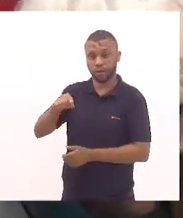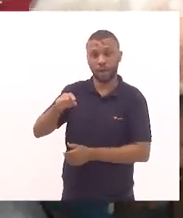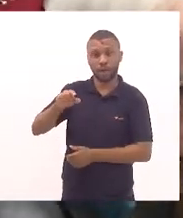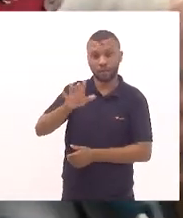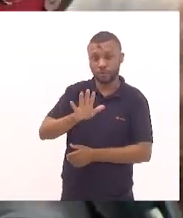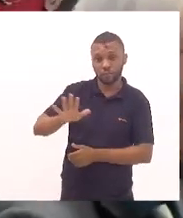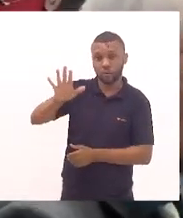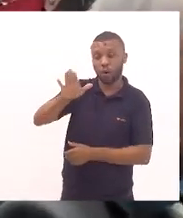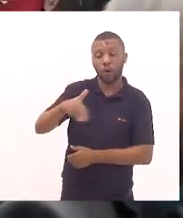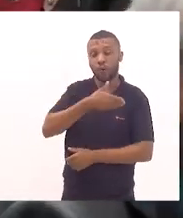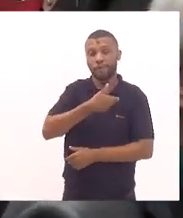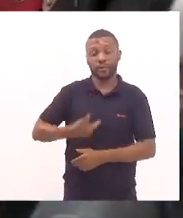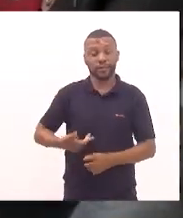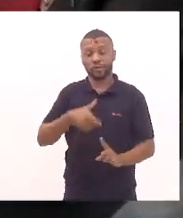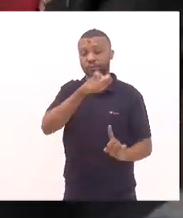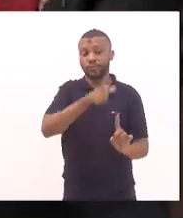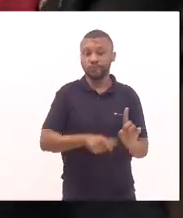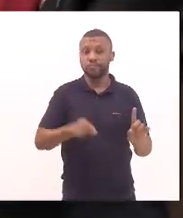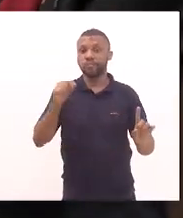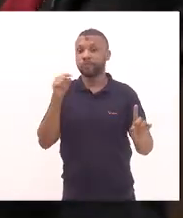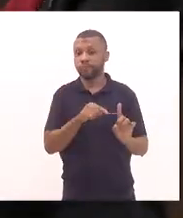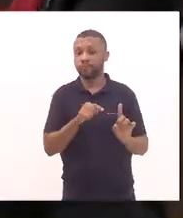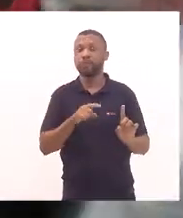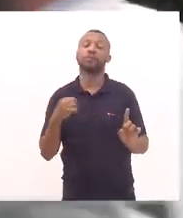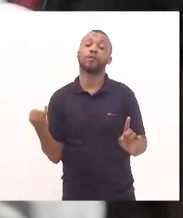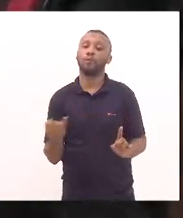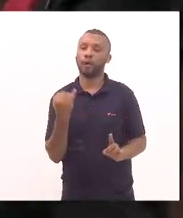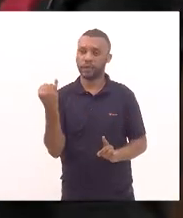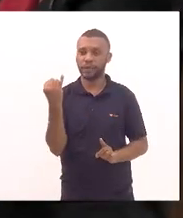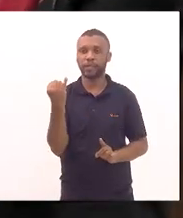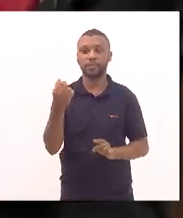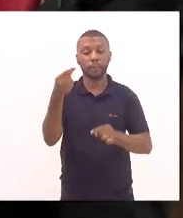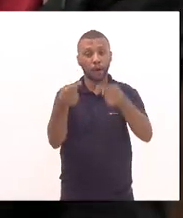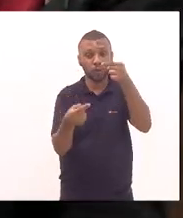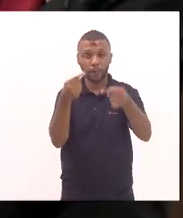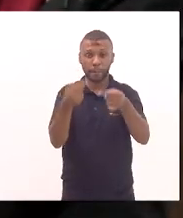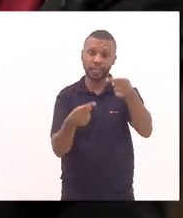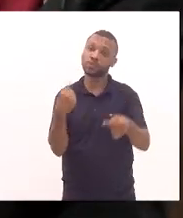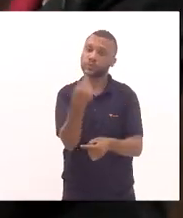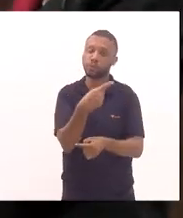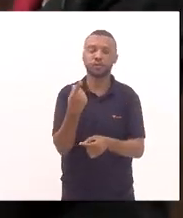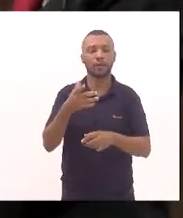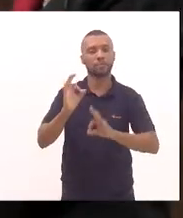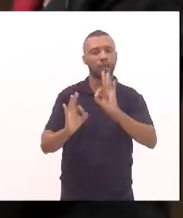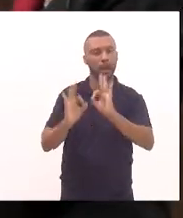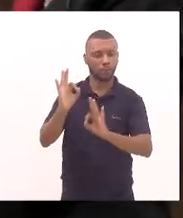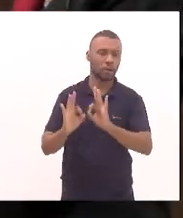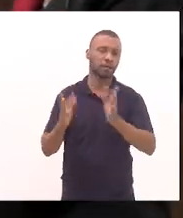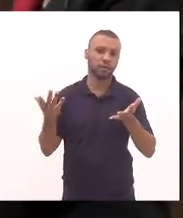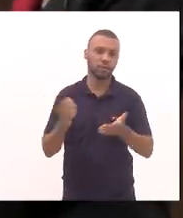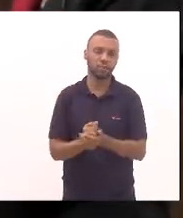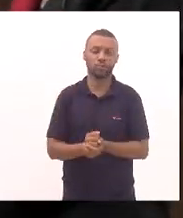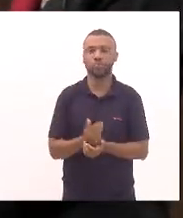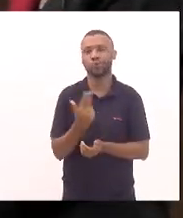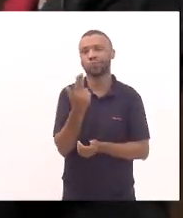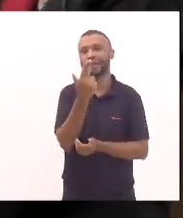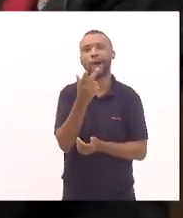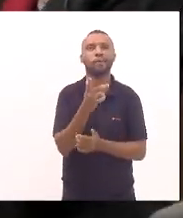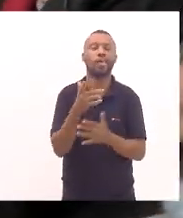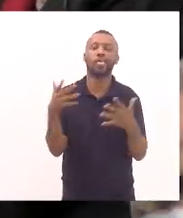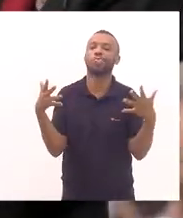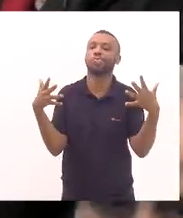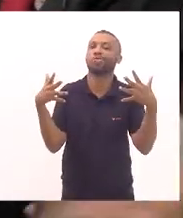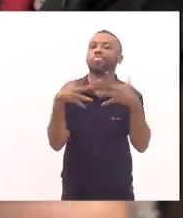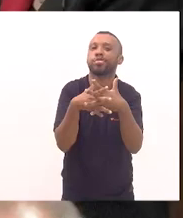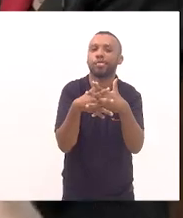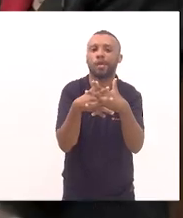é o governador, e isso é um elemento importante para todo o debate que a gente está fazendo. Não dá para confundir, e o